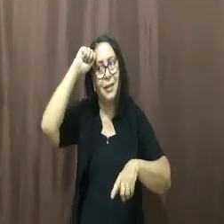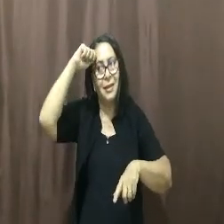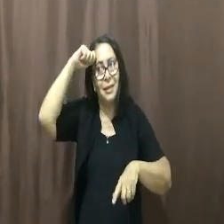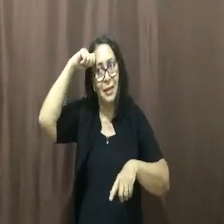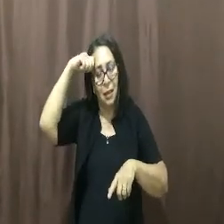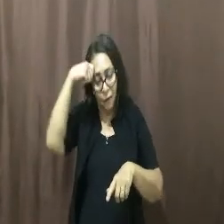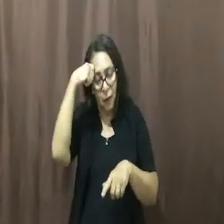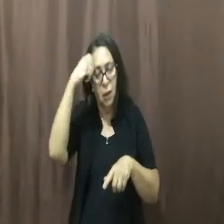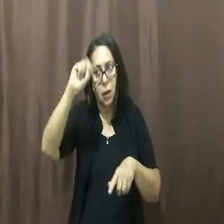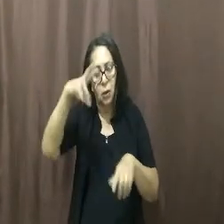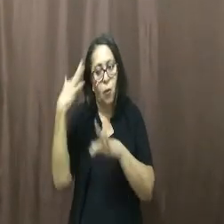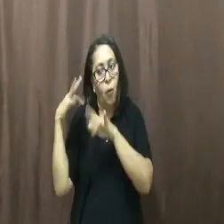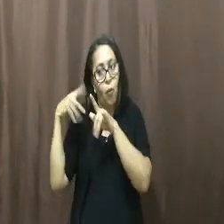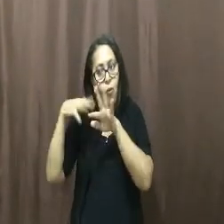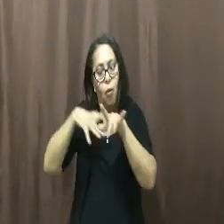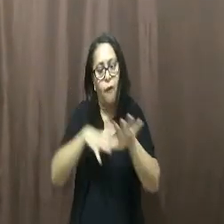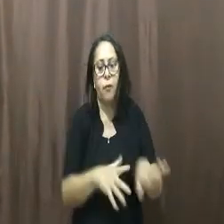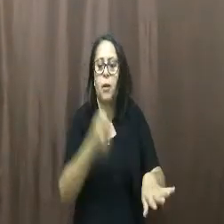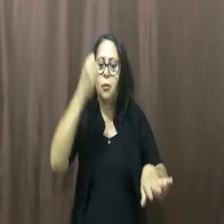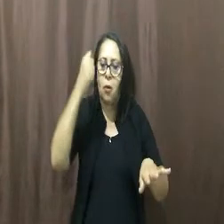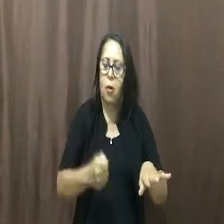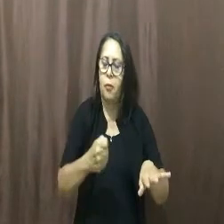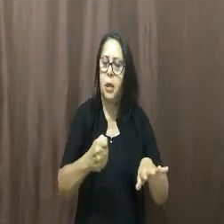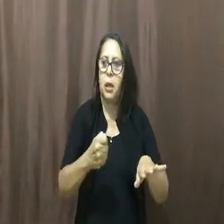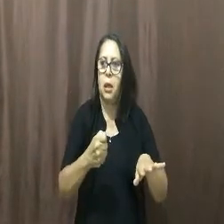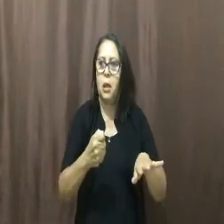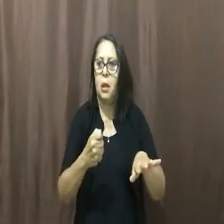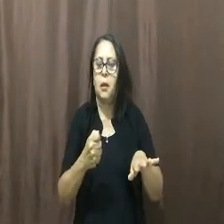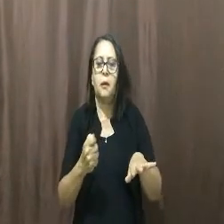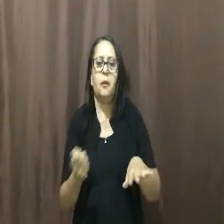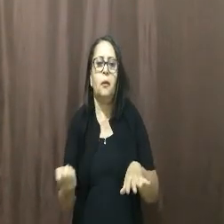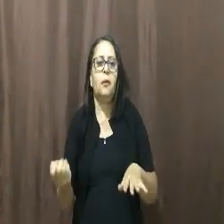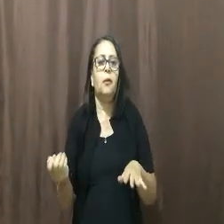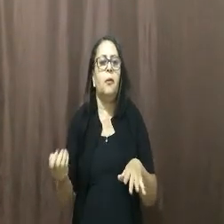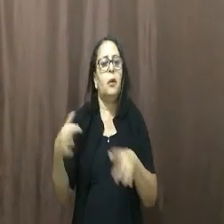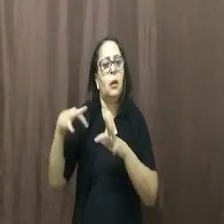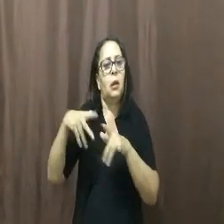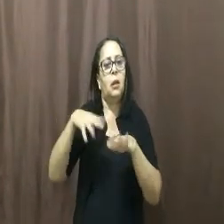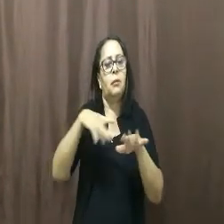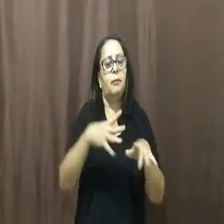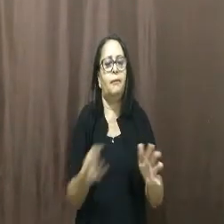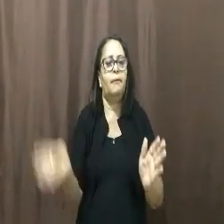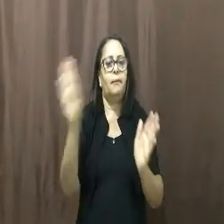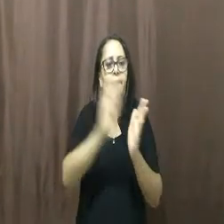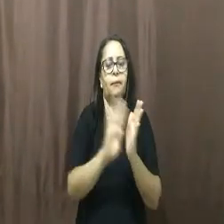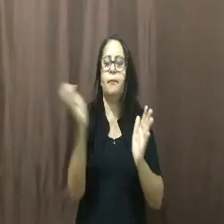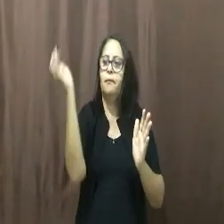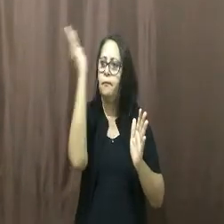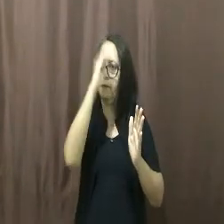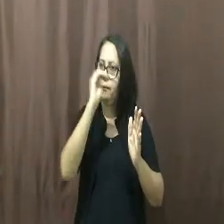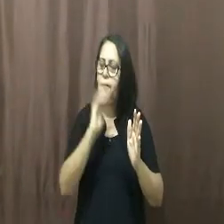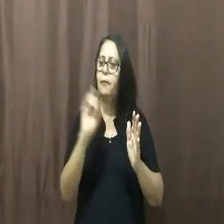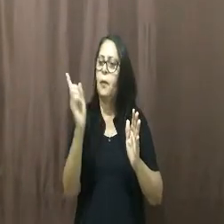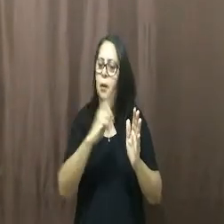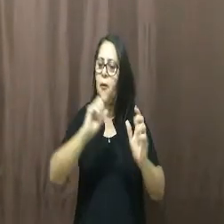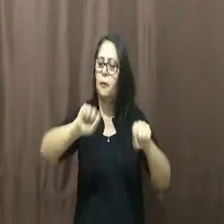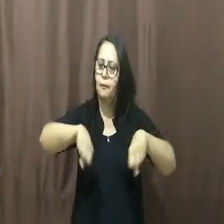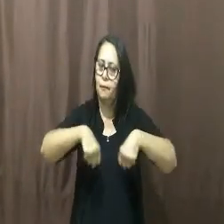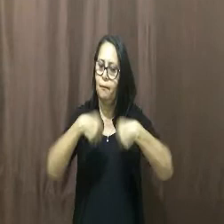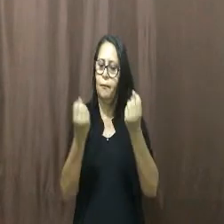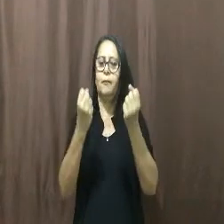os africanos em diáspora aqui no Brasil, é que nós vemos isso ficar de forma